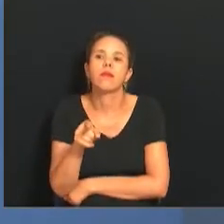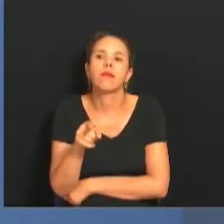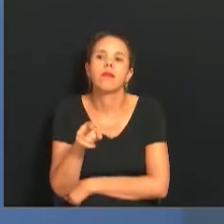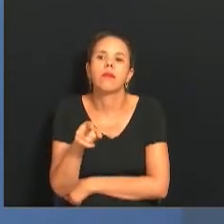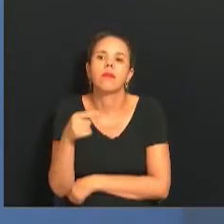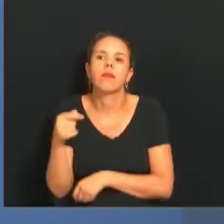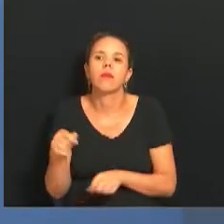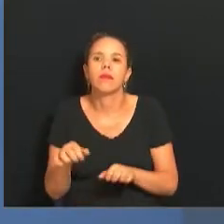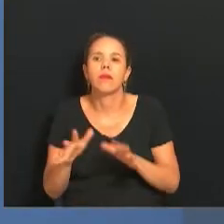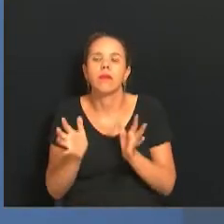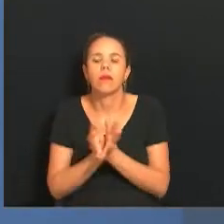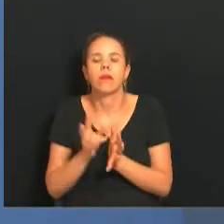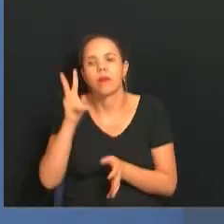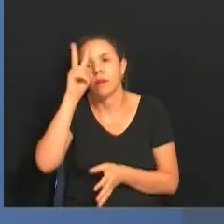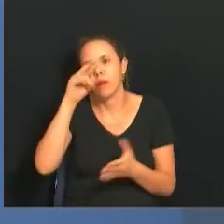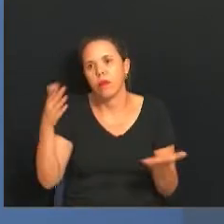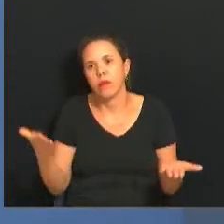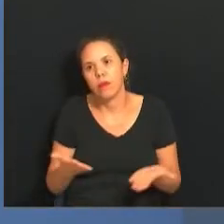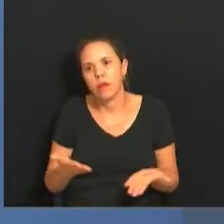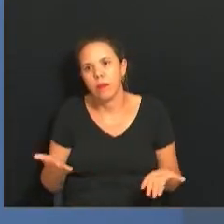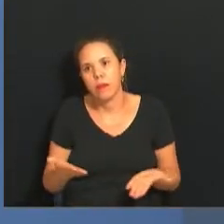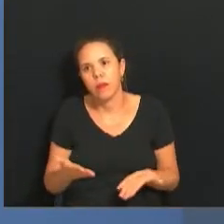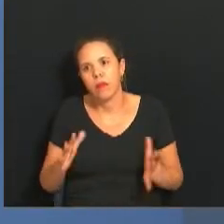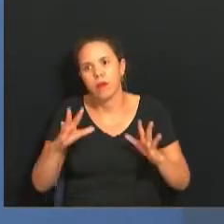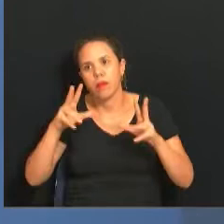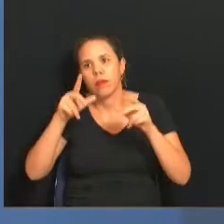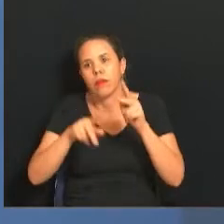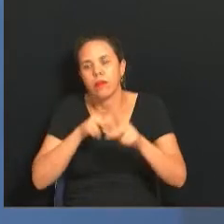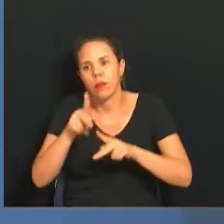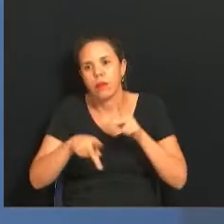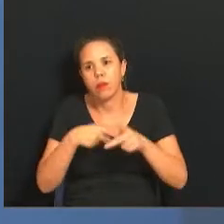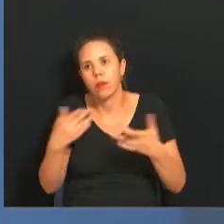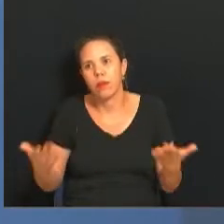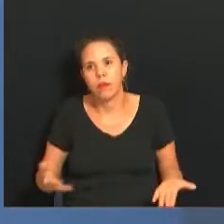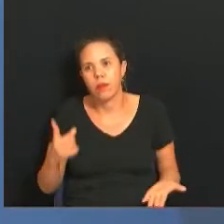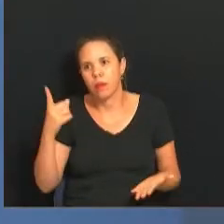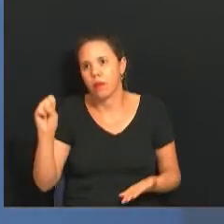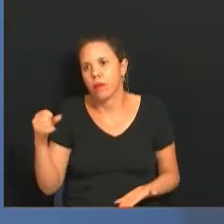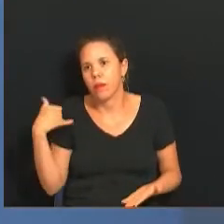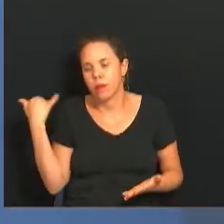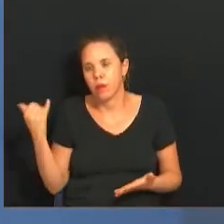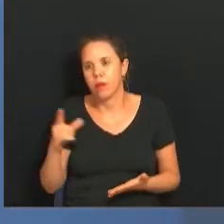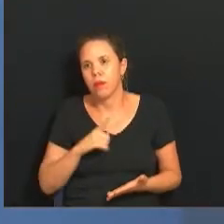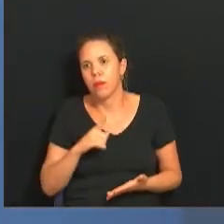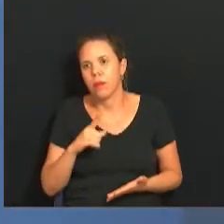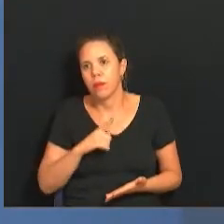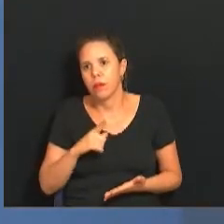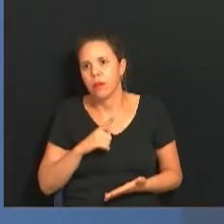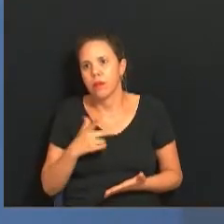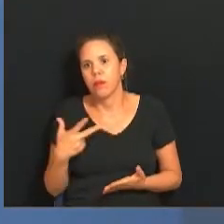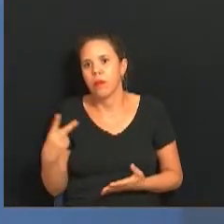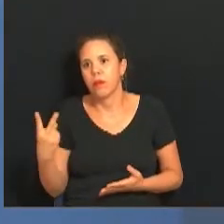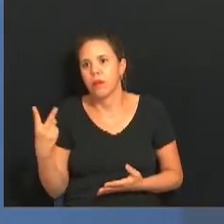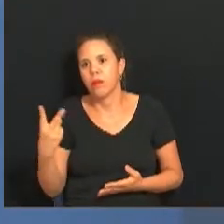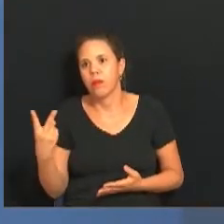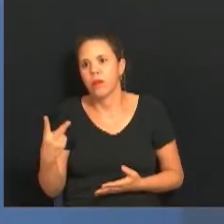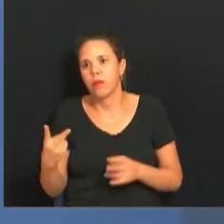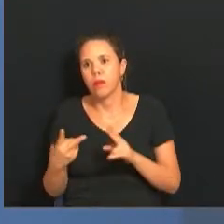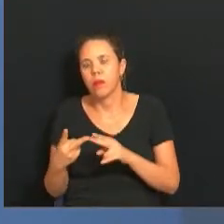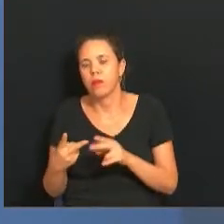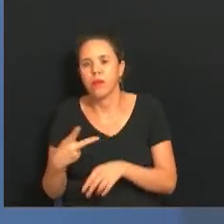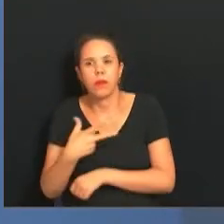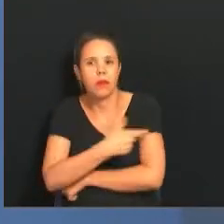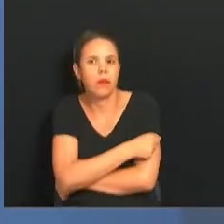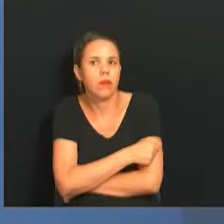público, a gente vai lembrar agora, olha, todas as pessoas a partir de 18 anos que tiverem recebido a segunda dose